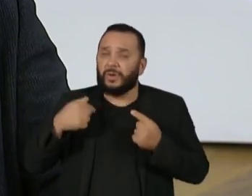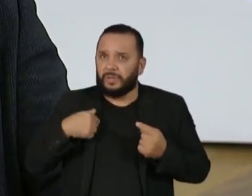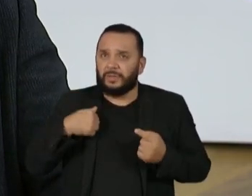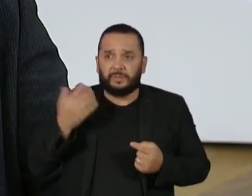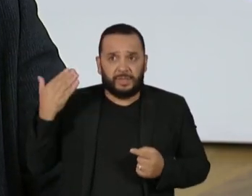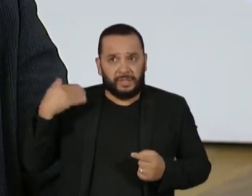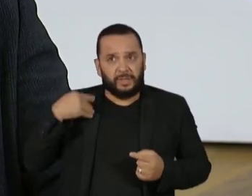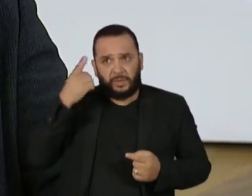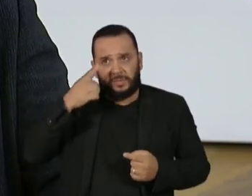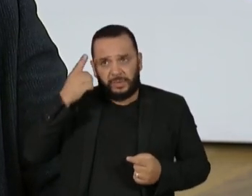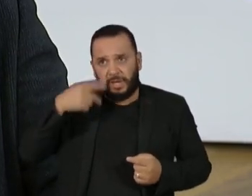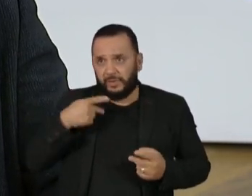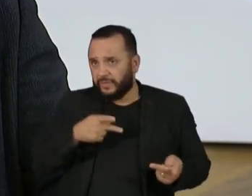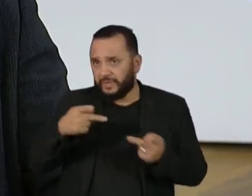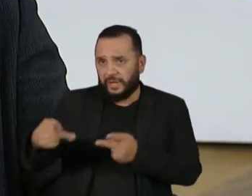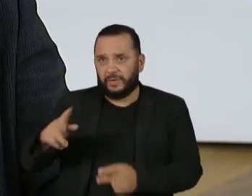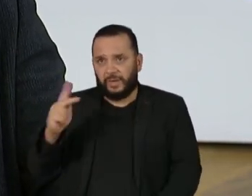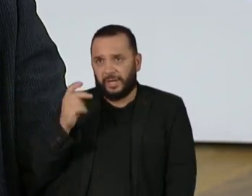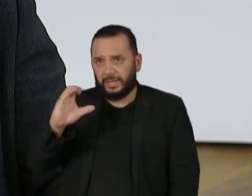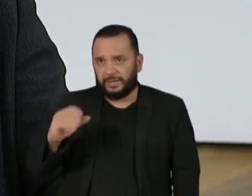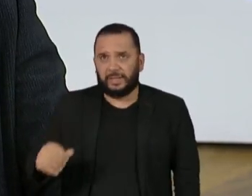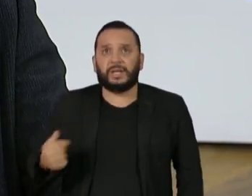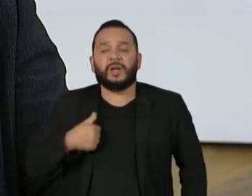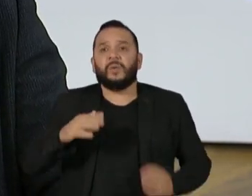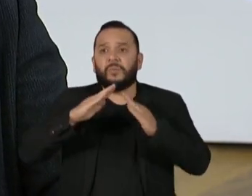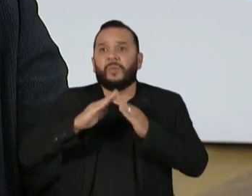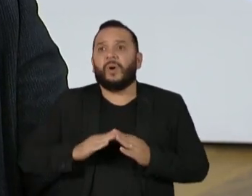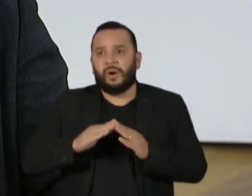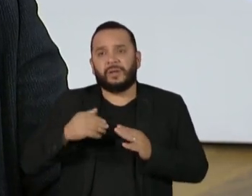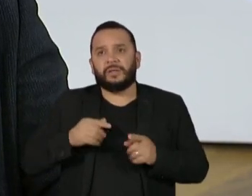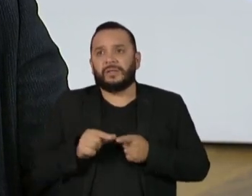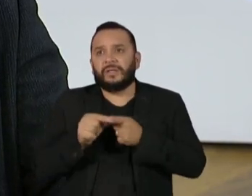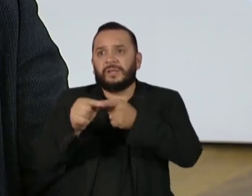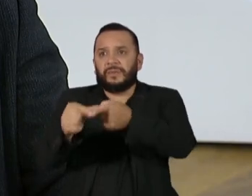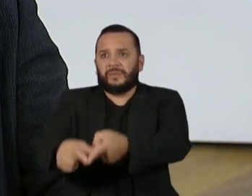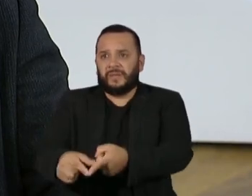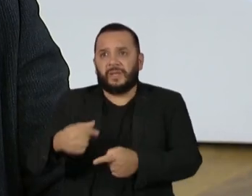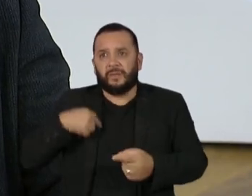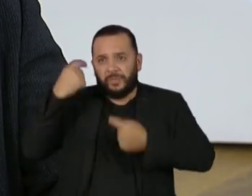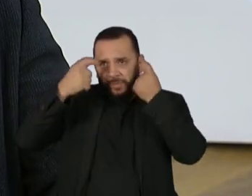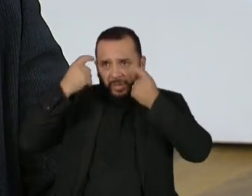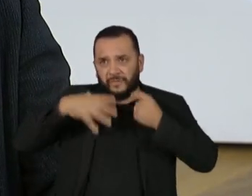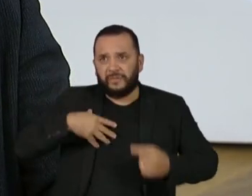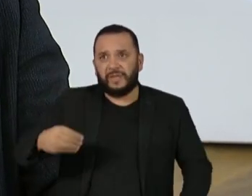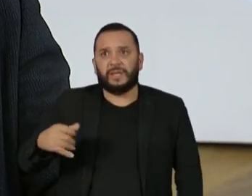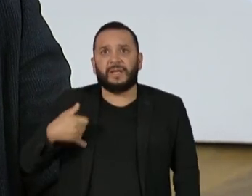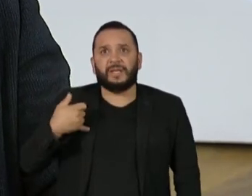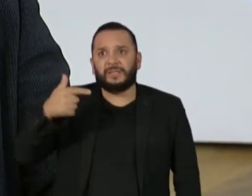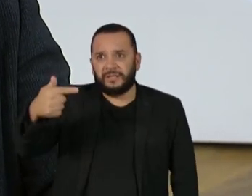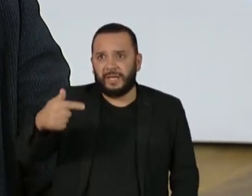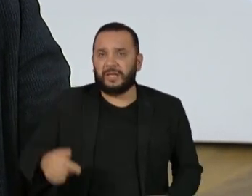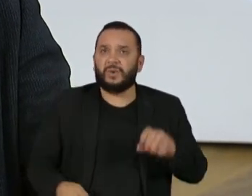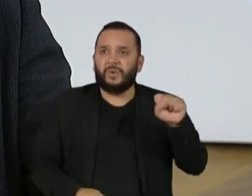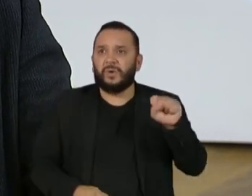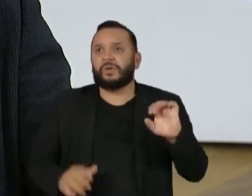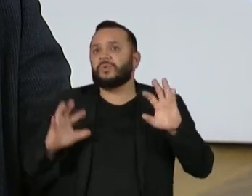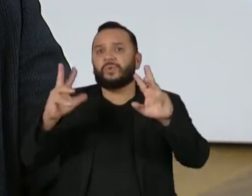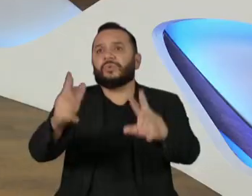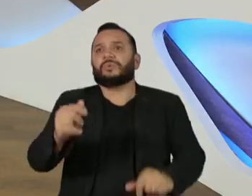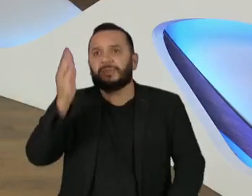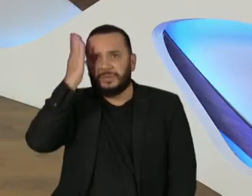da época era deputada eu fui visitar eu moro na prefeitura preocupado com a minha filha de 7 8 anos se eu não me engano que agora todo mundo vai saber